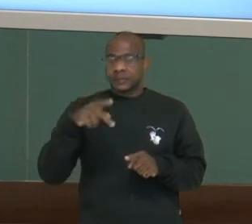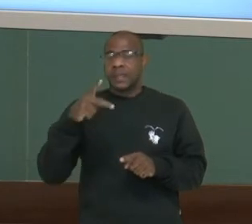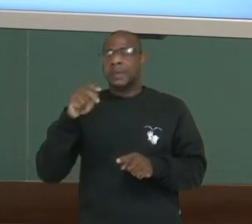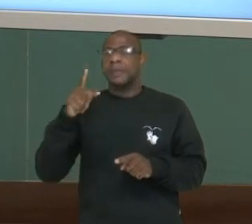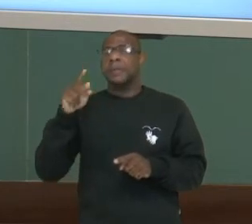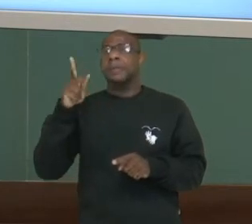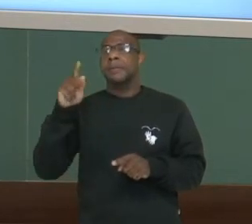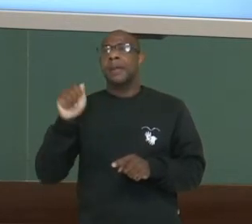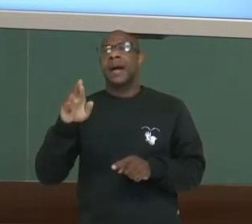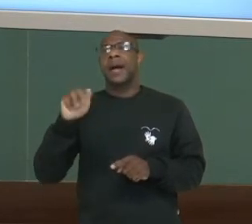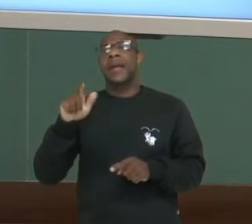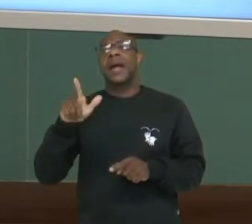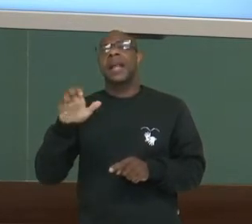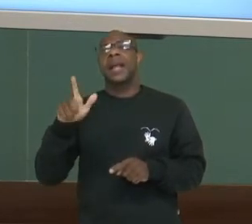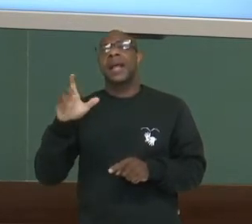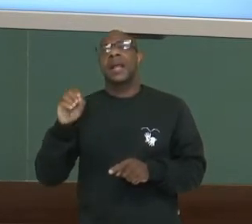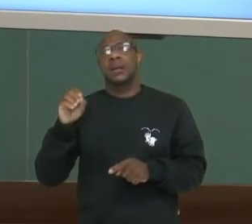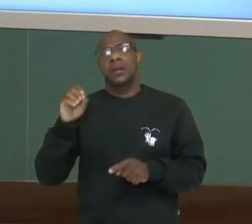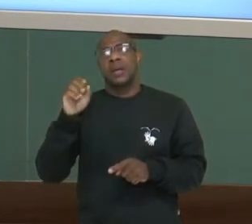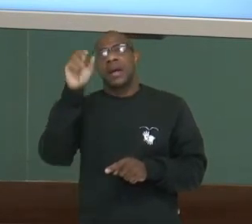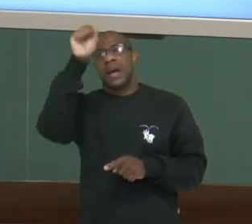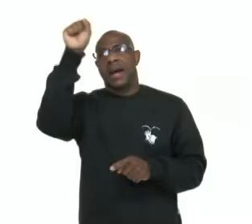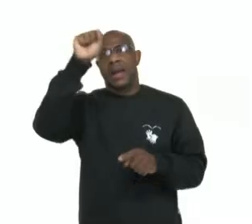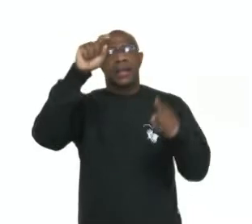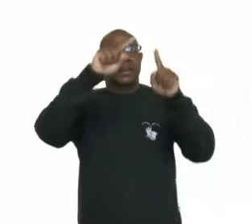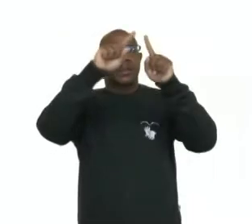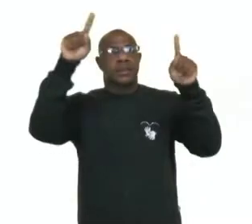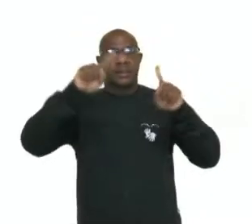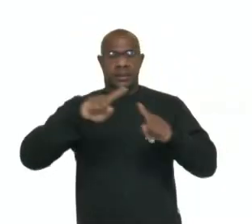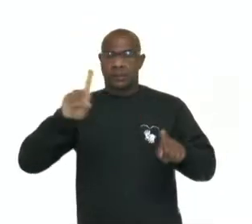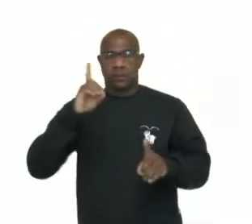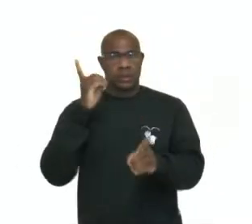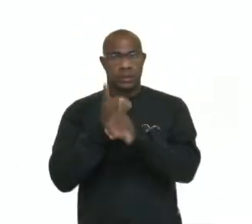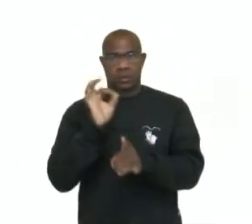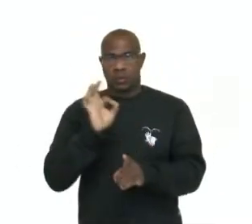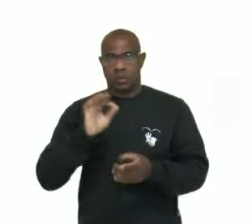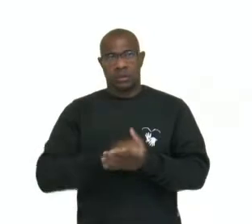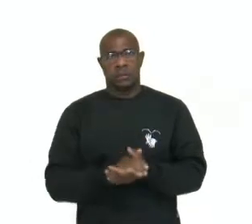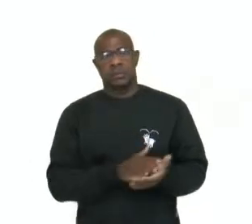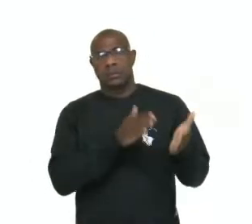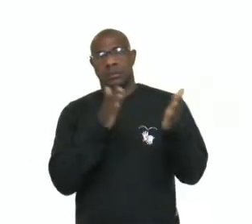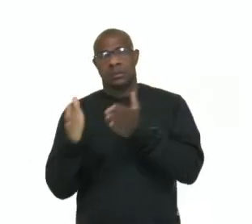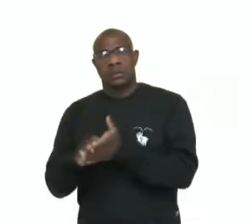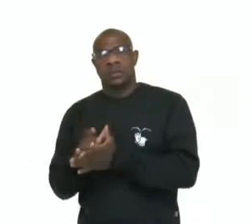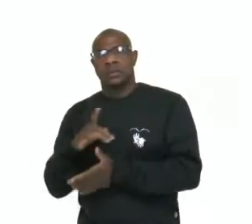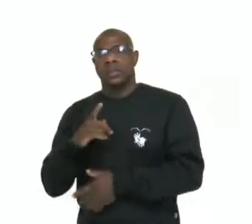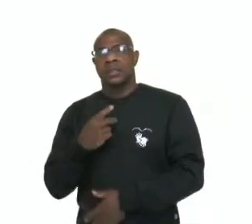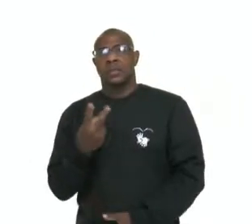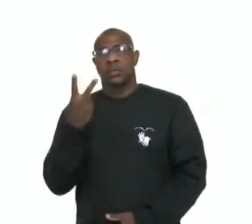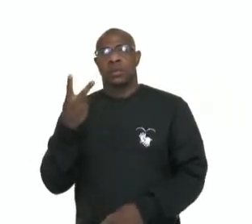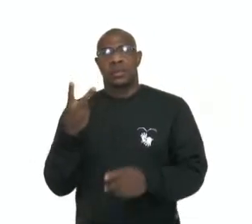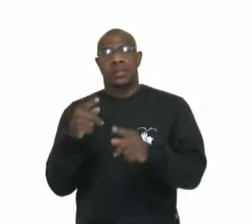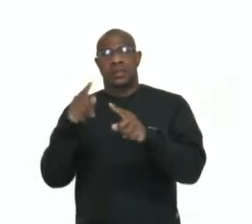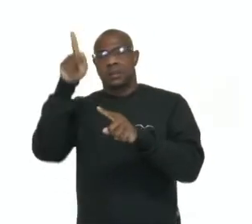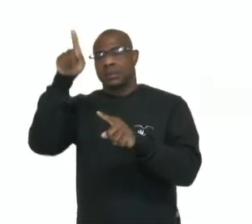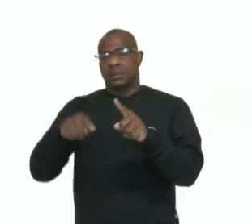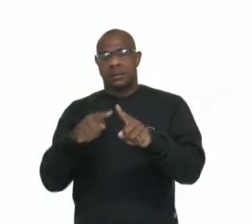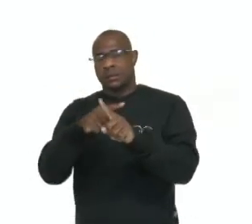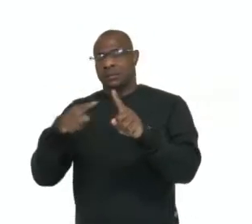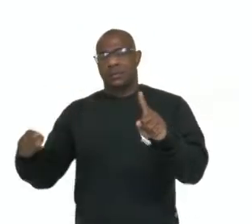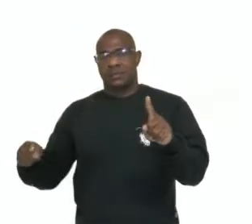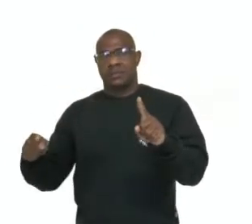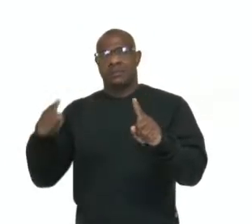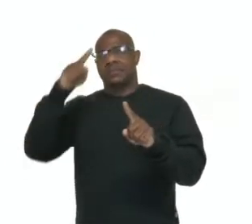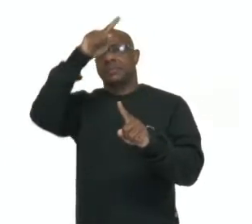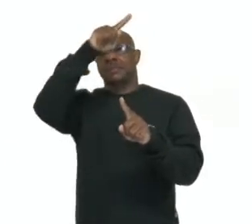exemplo que a gente chama de paralelas. Aqui nós temos duas retas que são coincidentes, ou seja, uma está sobre a outra, que a